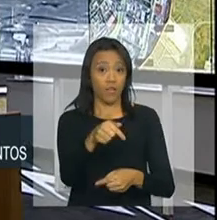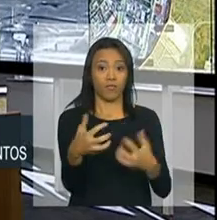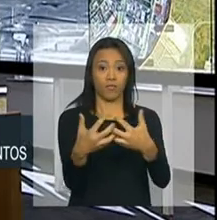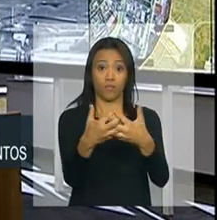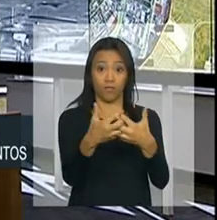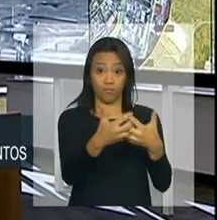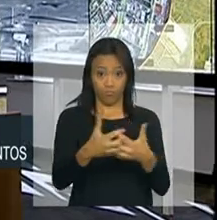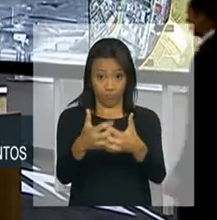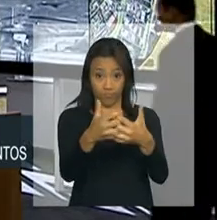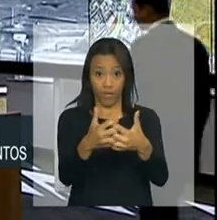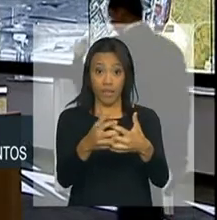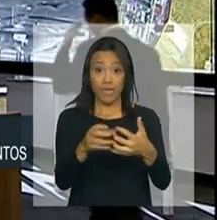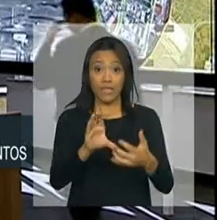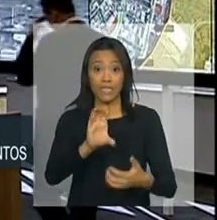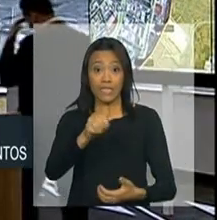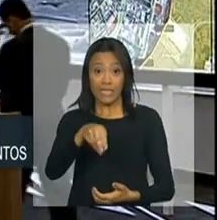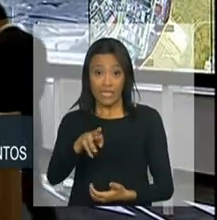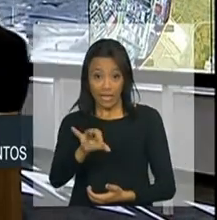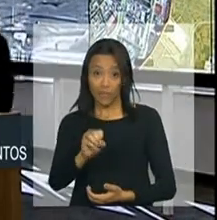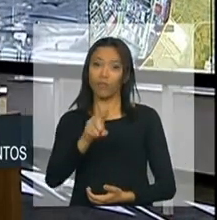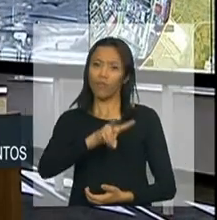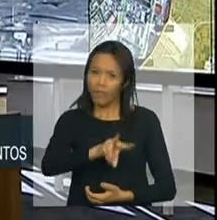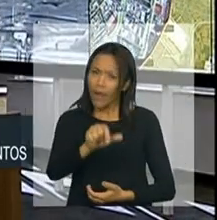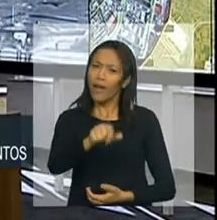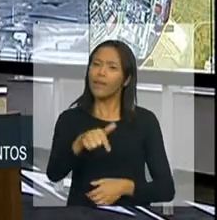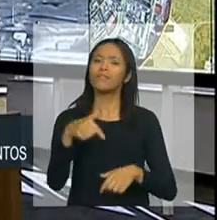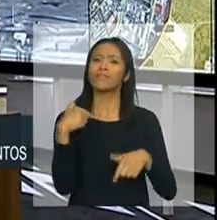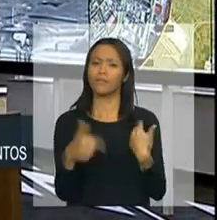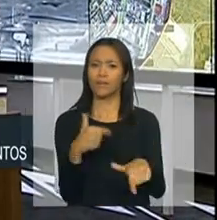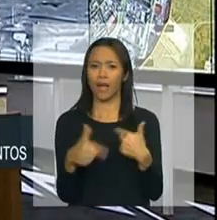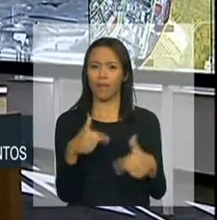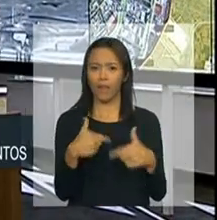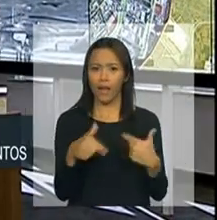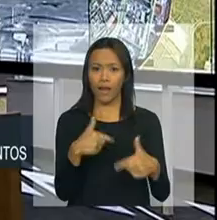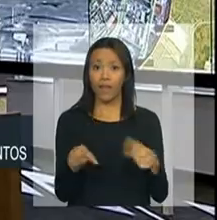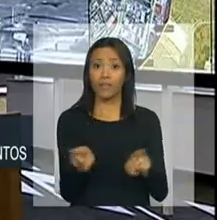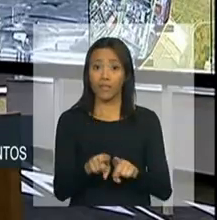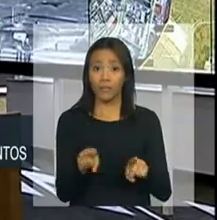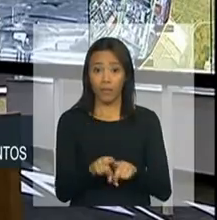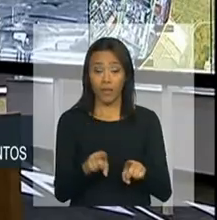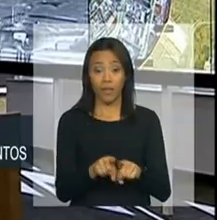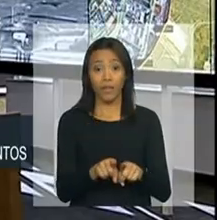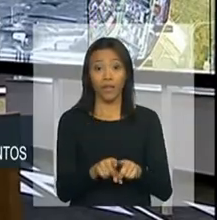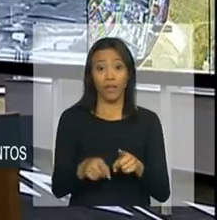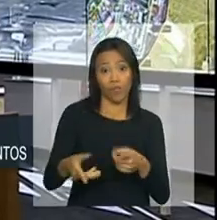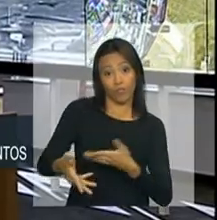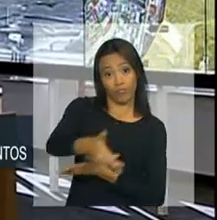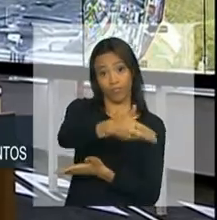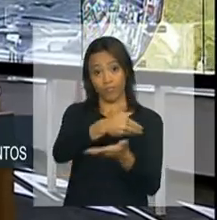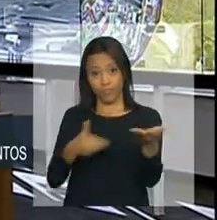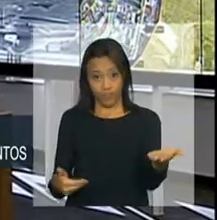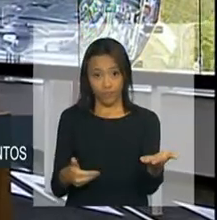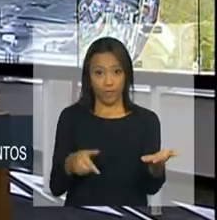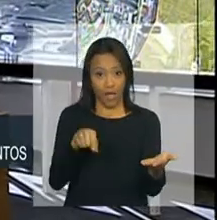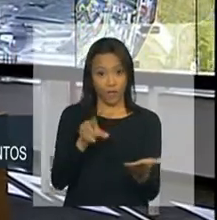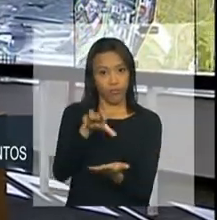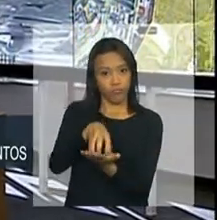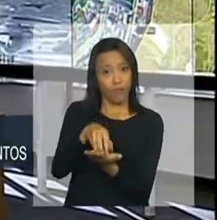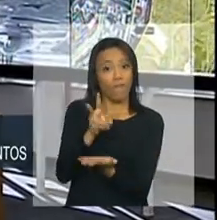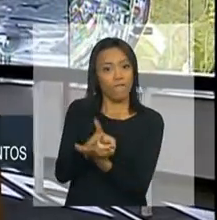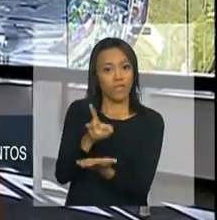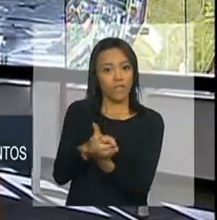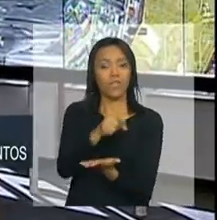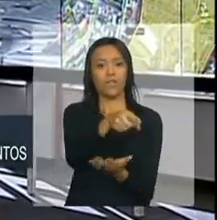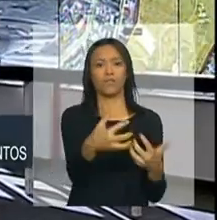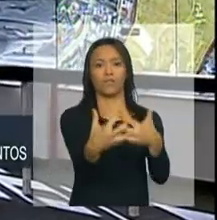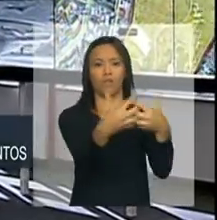Integrado vai esse centro vai trabalhar em conjunto com a unidade móvel que vai estar mais próxima dos locais de